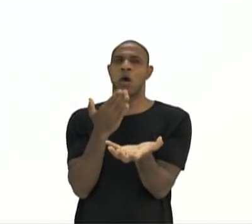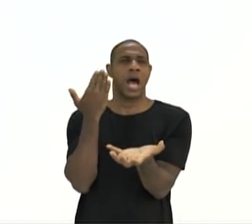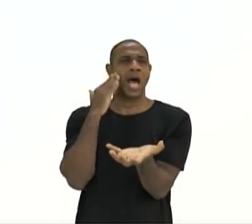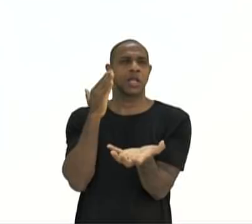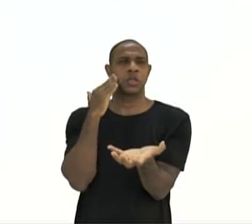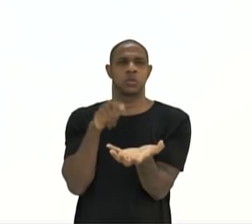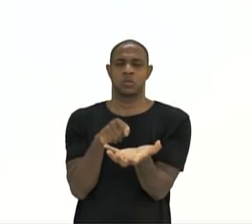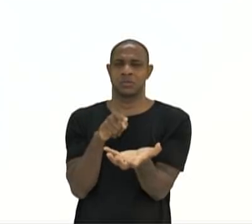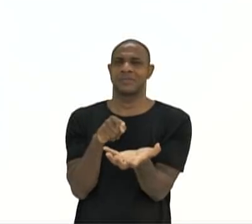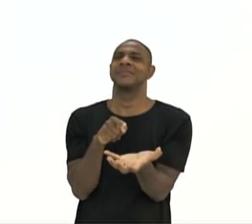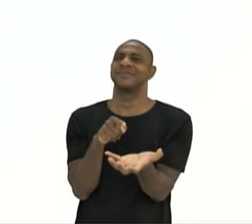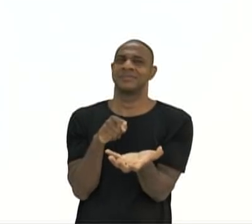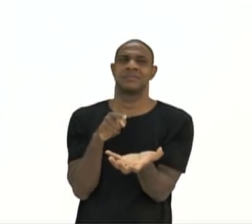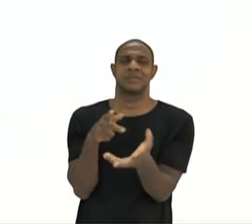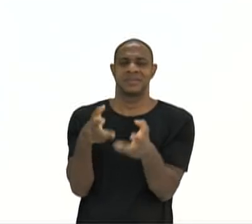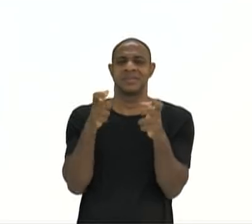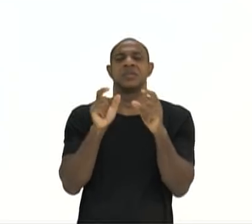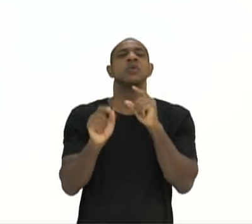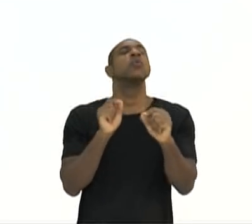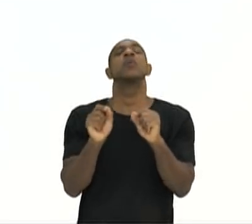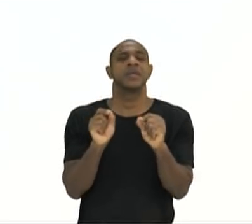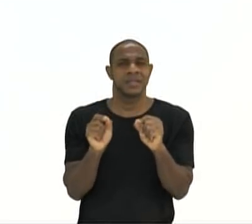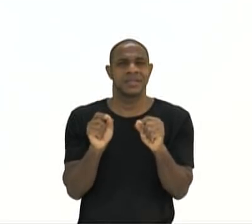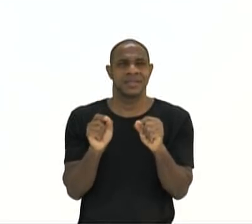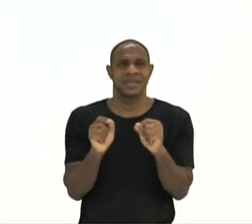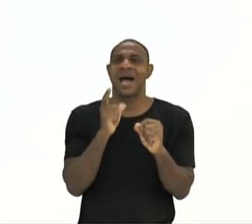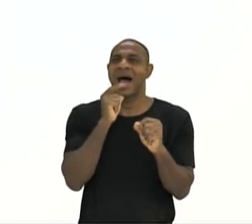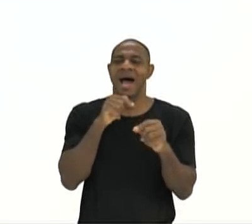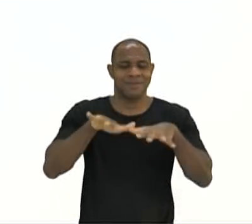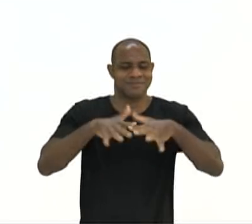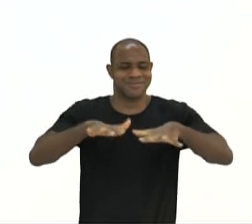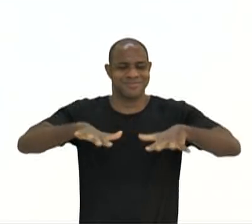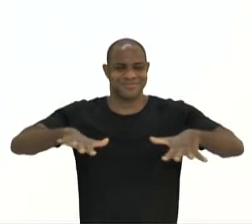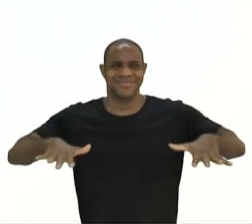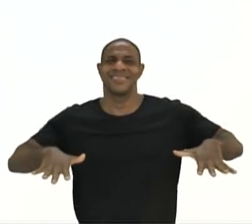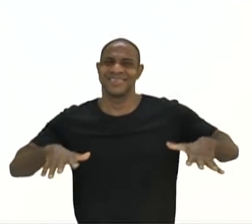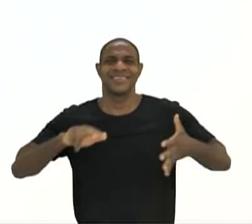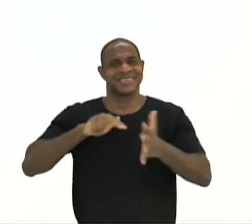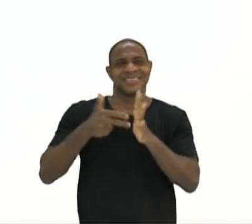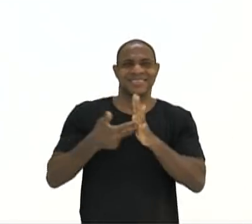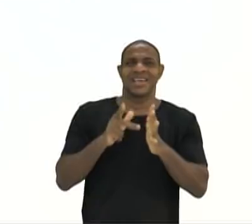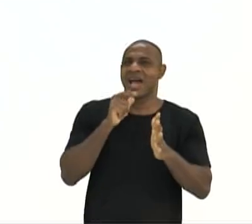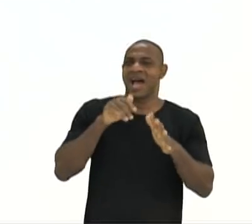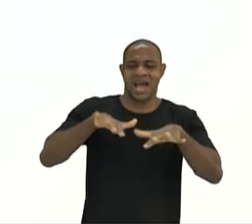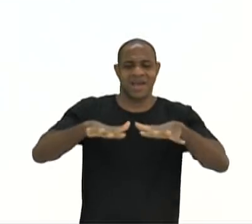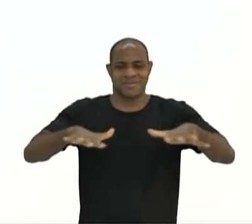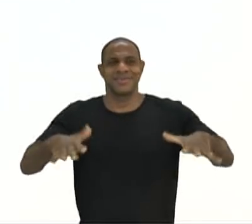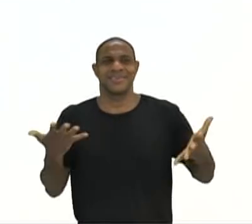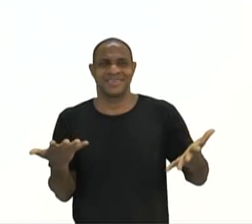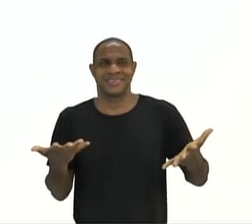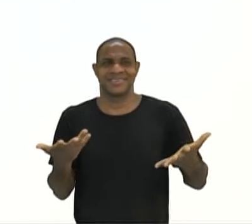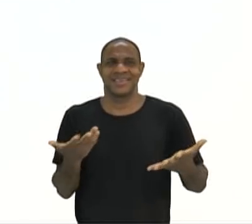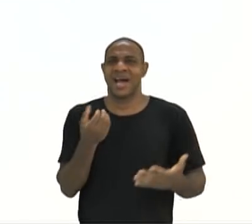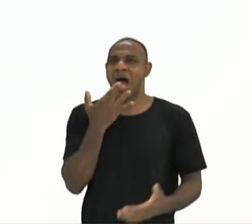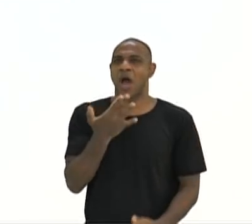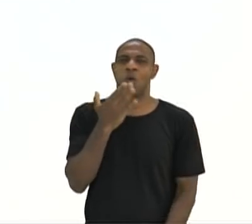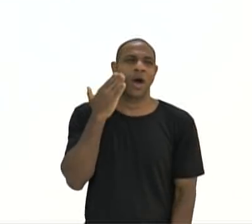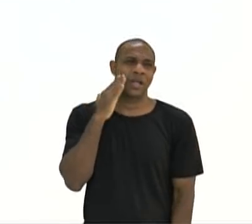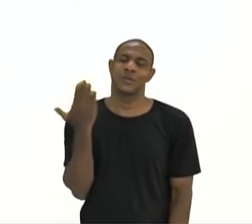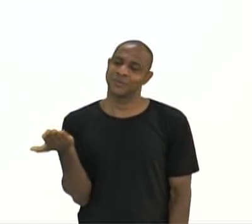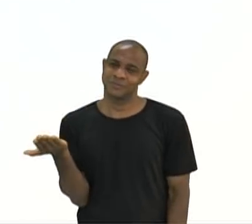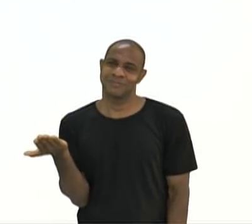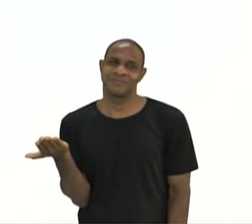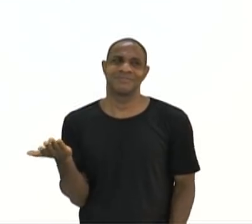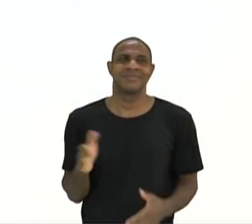azul na cartografia sempre nos remete à água, né? Então, nesse caso, observando o globo, nós sabemos que a parte